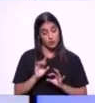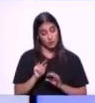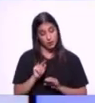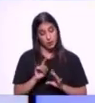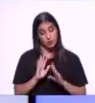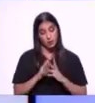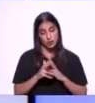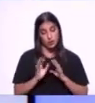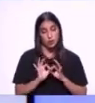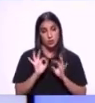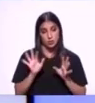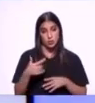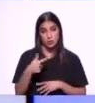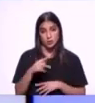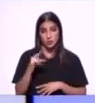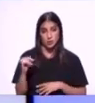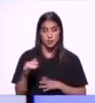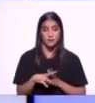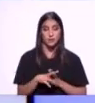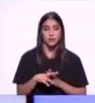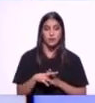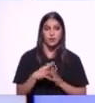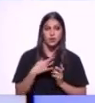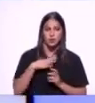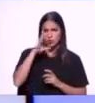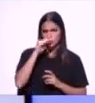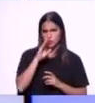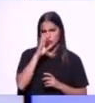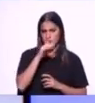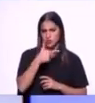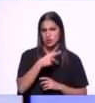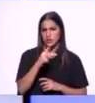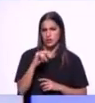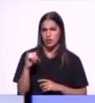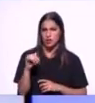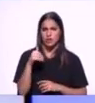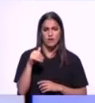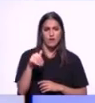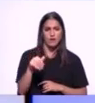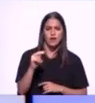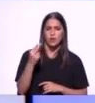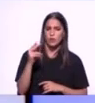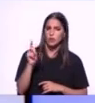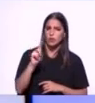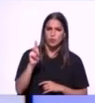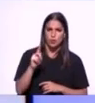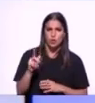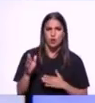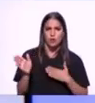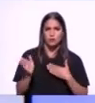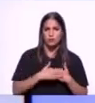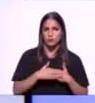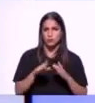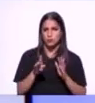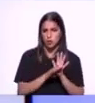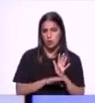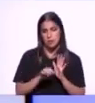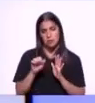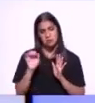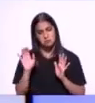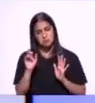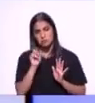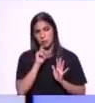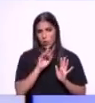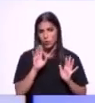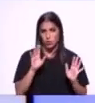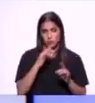TVI. O mesmo acontece na TVI. Eu não sei se a TVI vai ou não. Há informação de que a TVI também vai acabar... Correu a informação que também iam acabar.